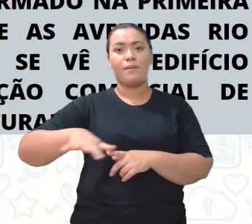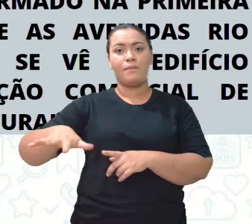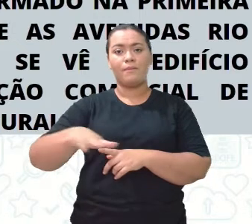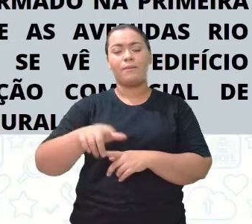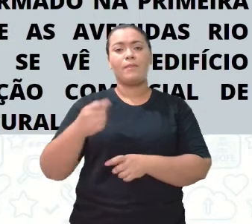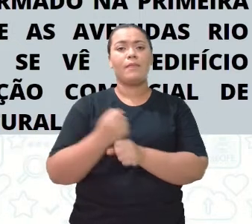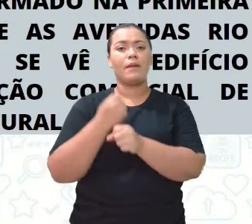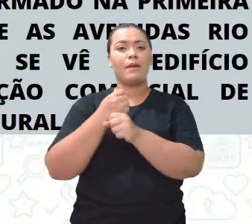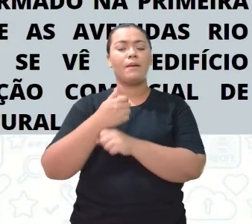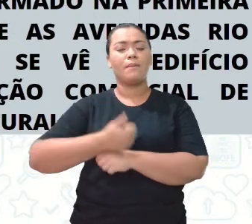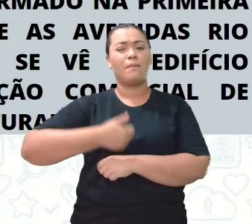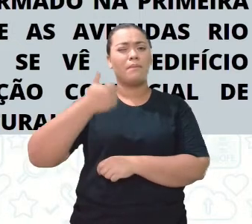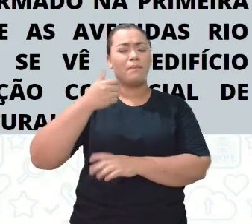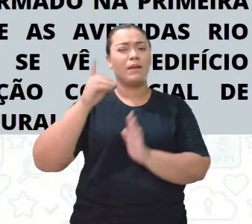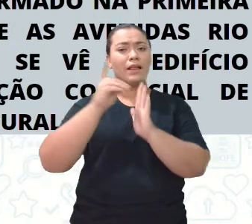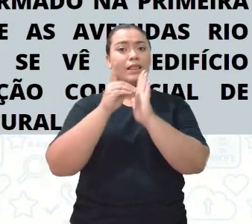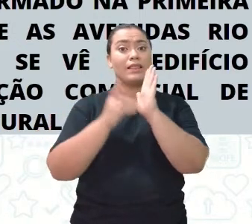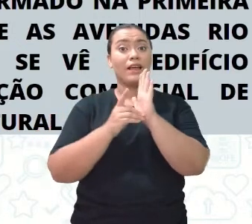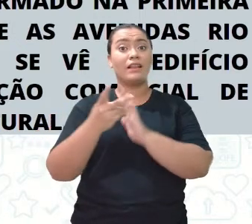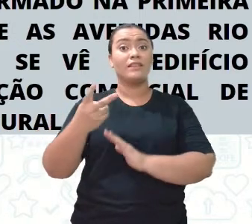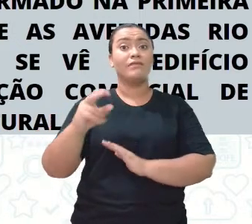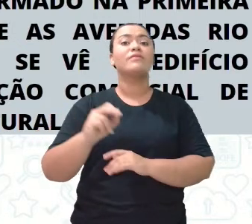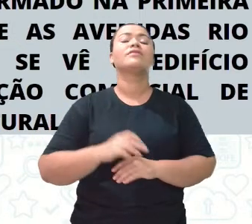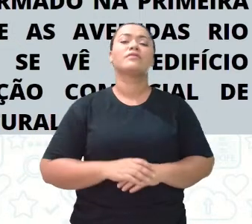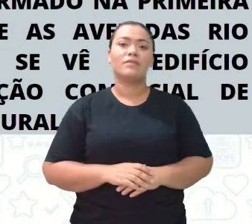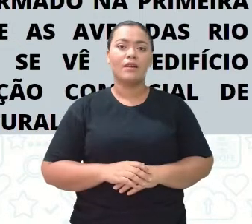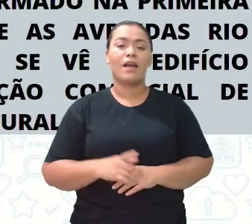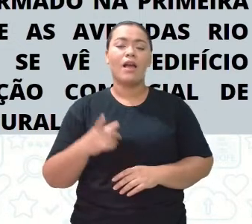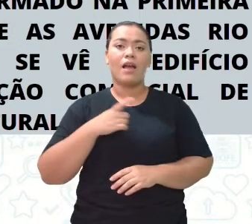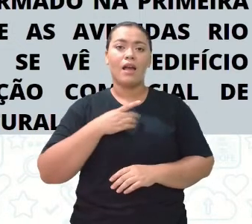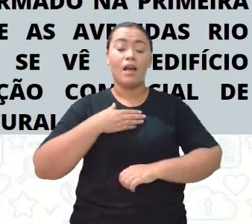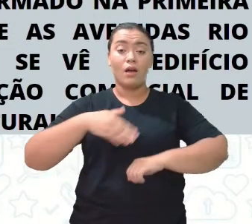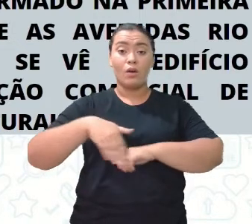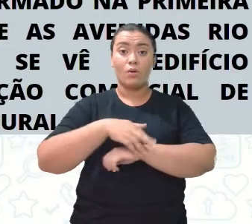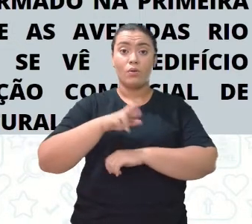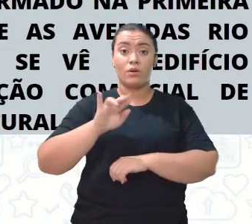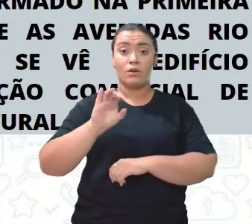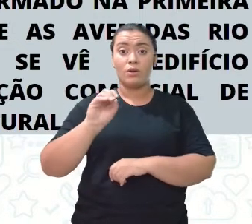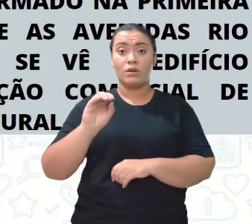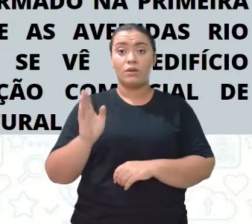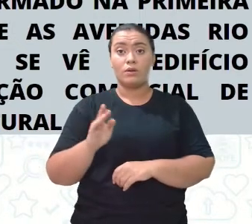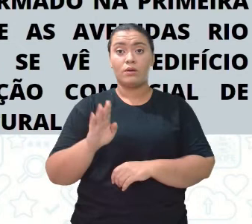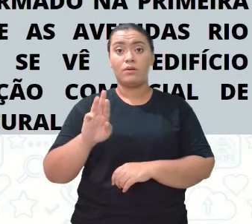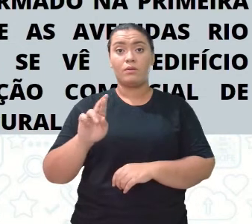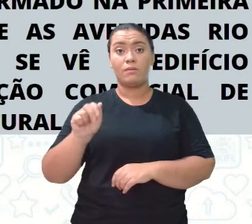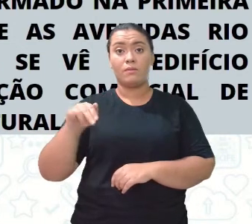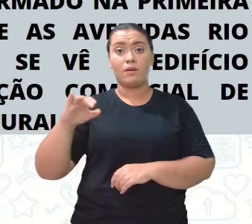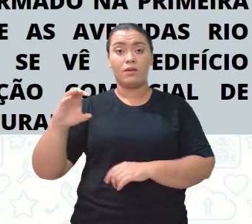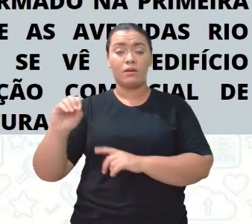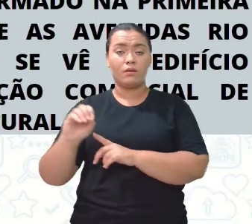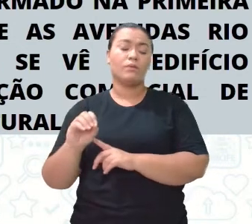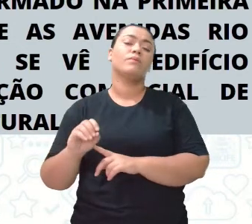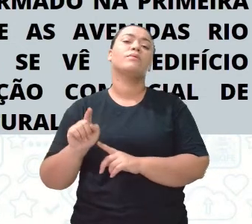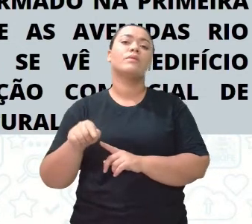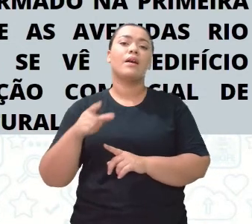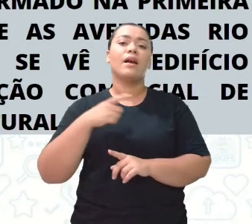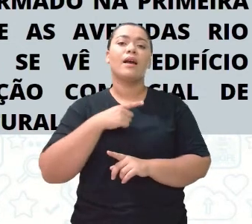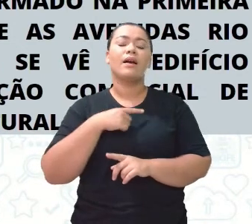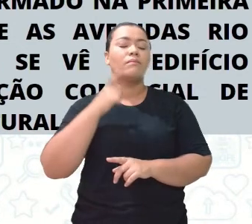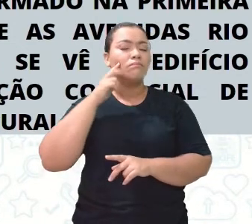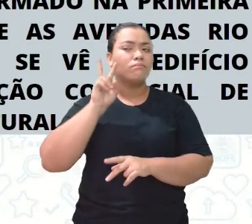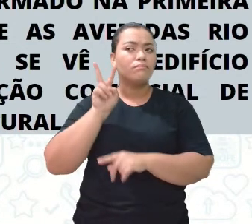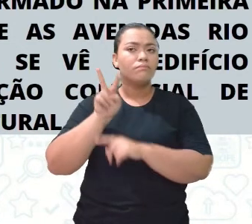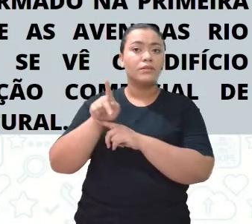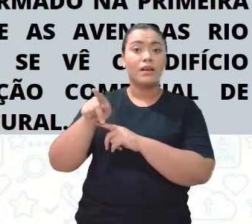reformado na primeira década de 20, que compreende as avenidas Rio Branco e Marquês de Olinda, onde se vê o